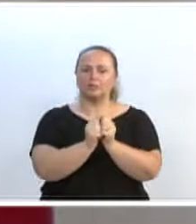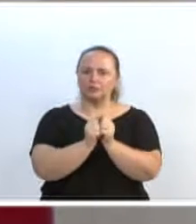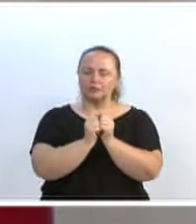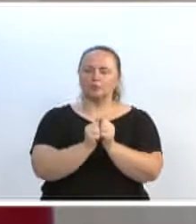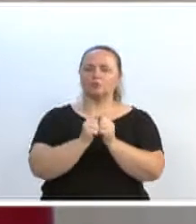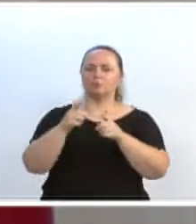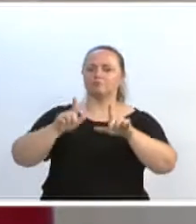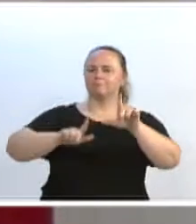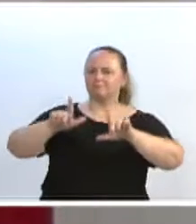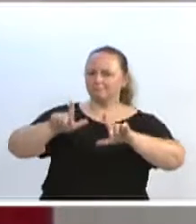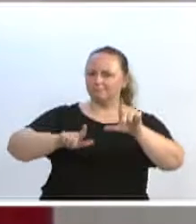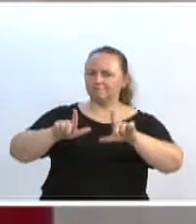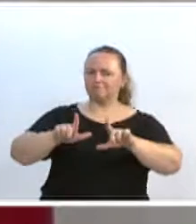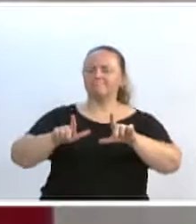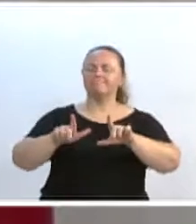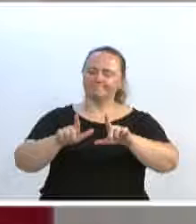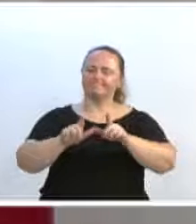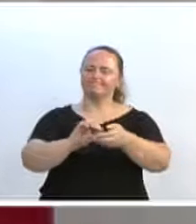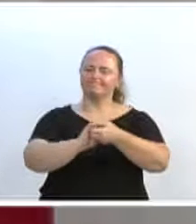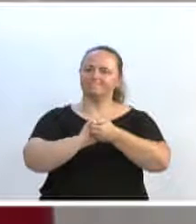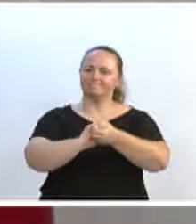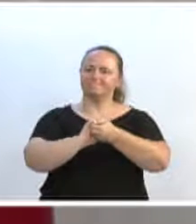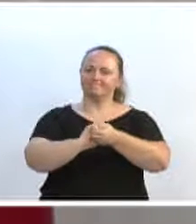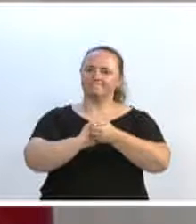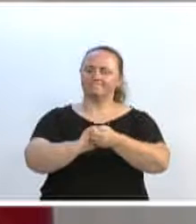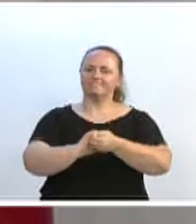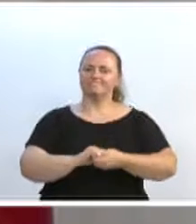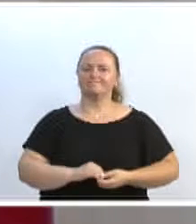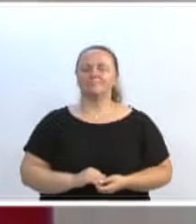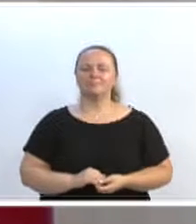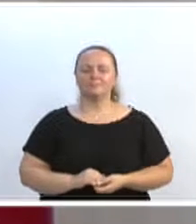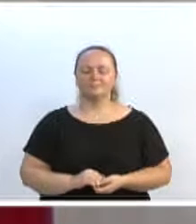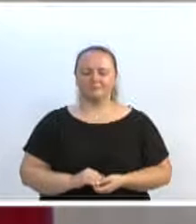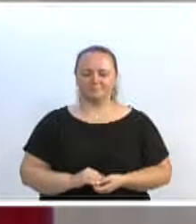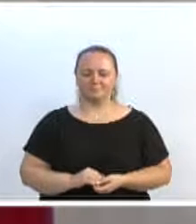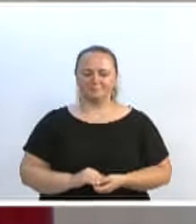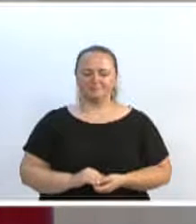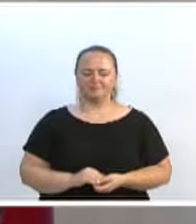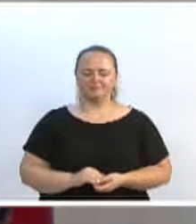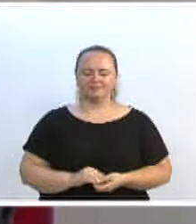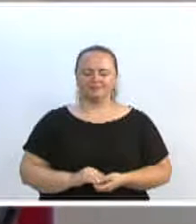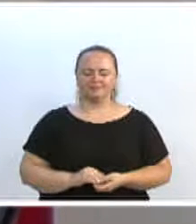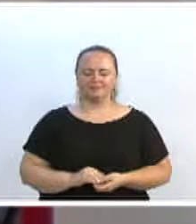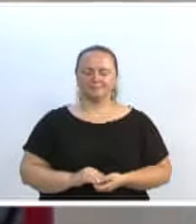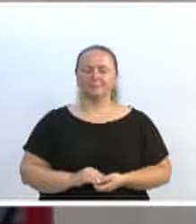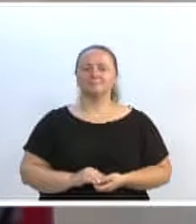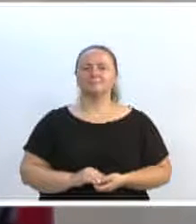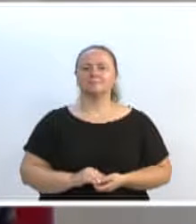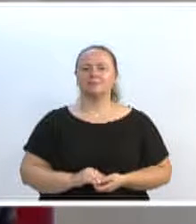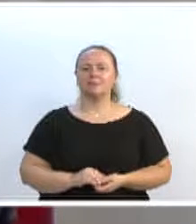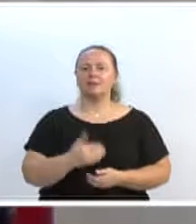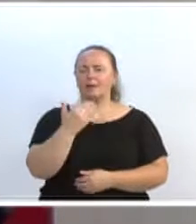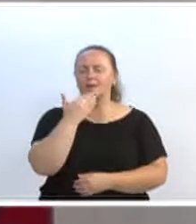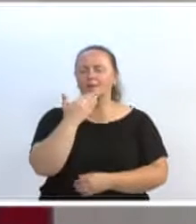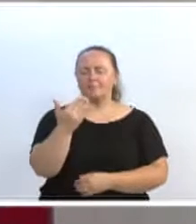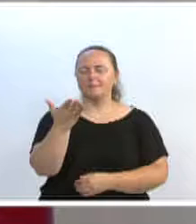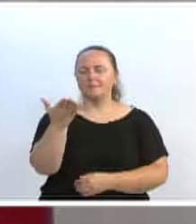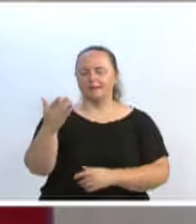TVL, meus cumprimentos. Ari, eu gostaria que você colocasse a